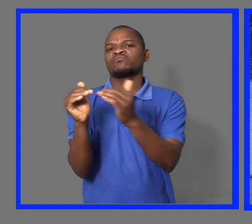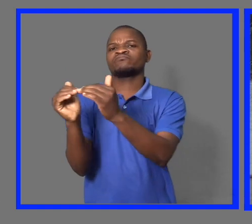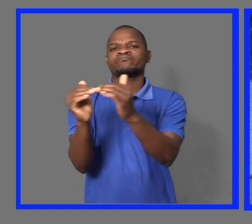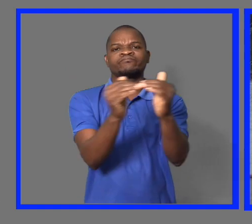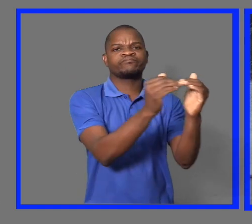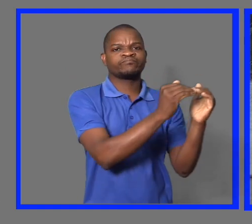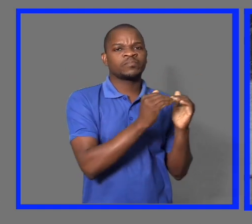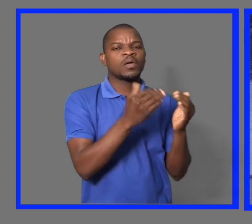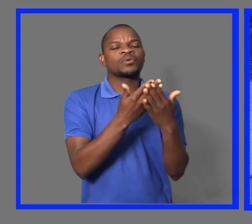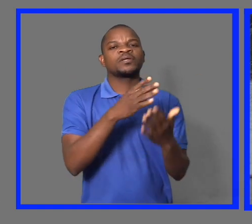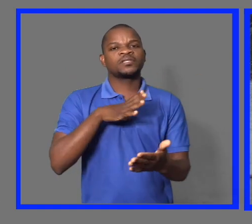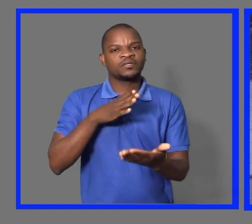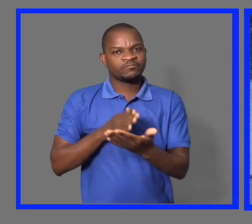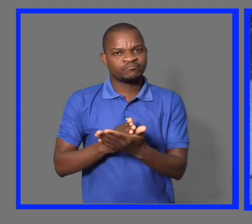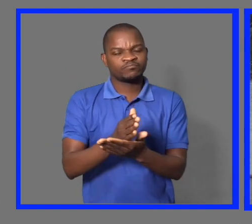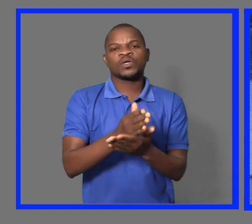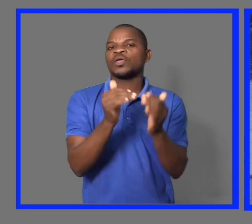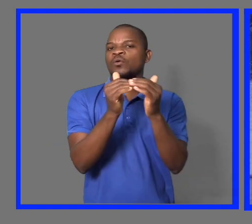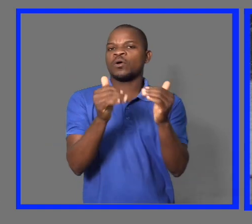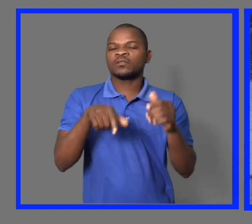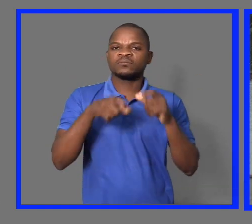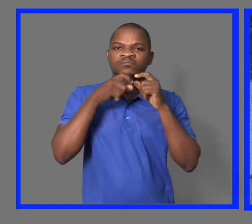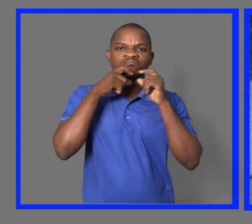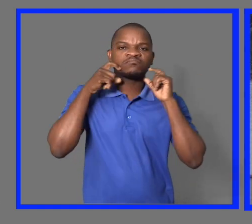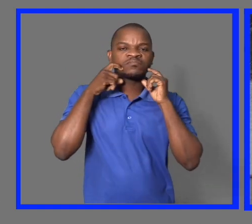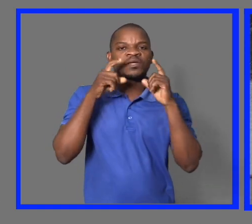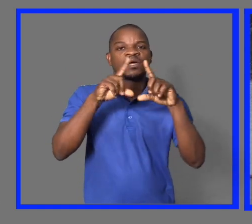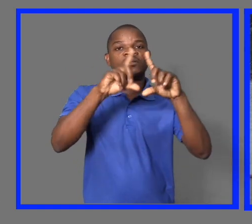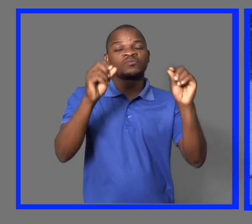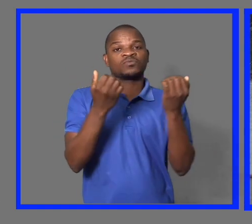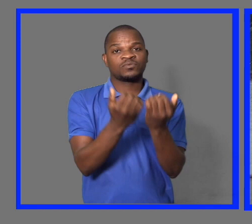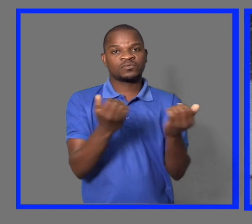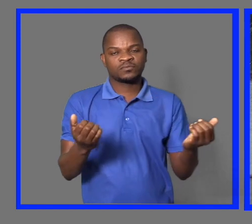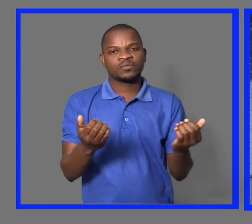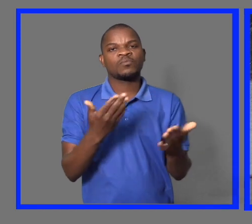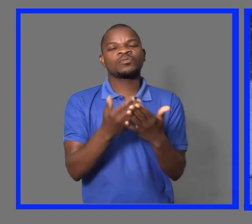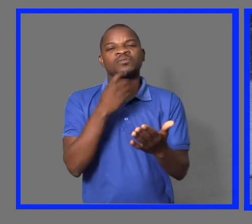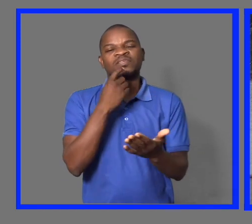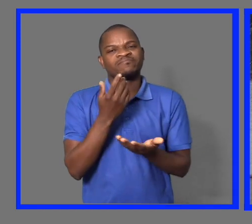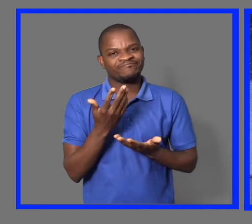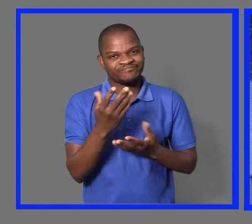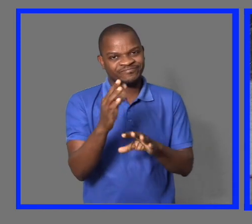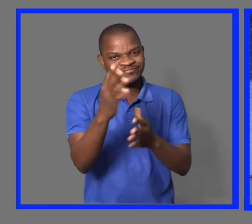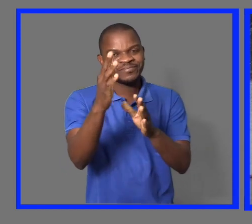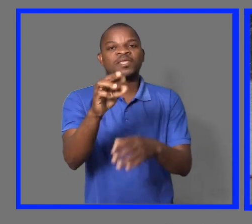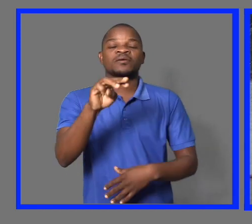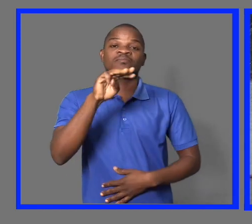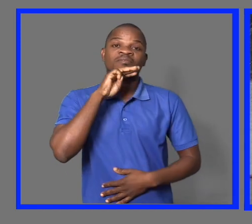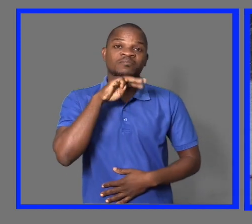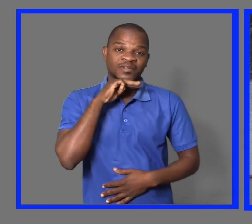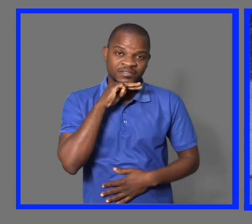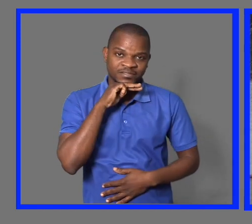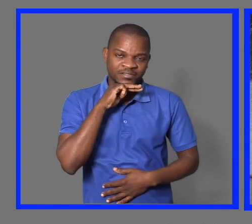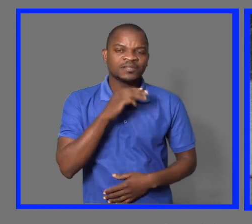são iguais, todos os direitos iguais decretados neste país para as crianças. Parabéns, parabéns, queridas mães,